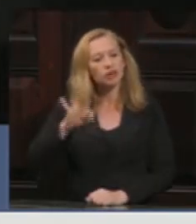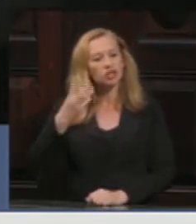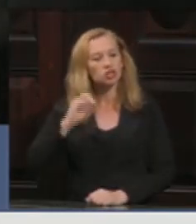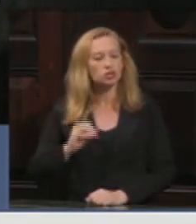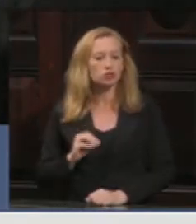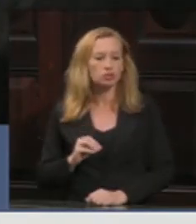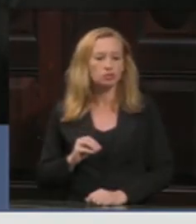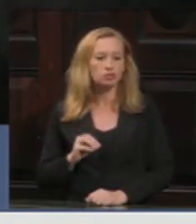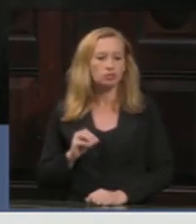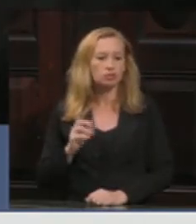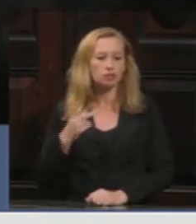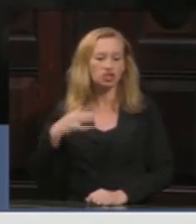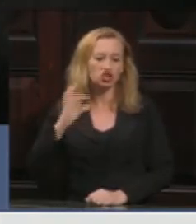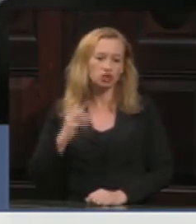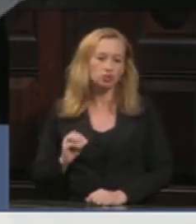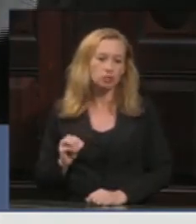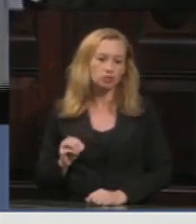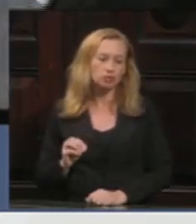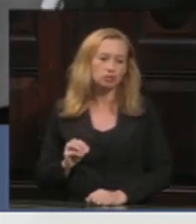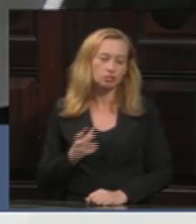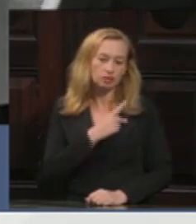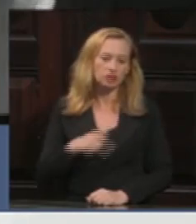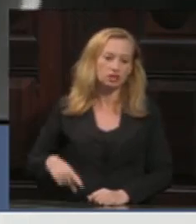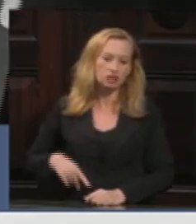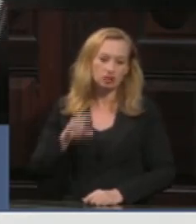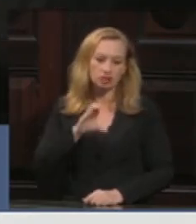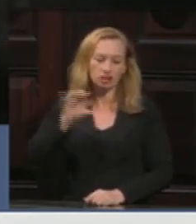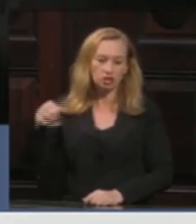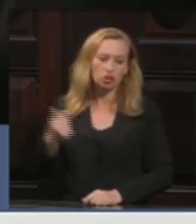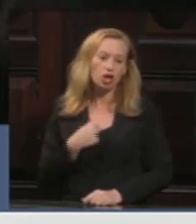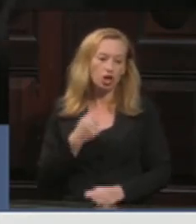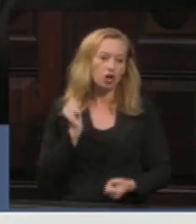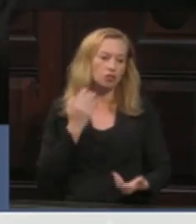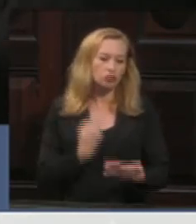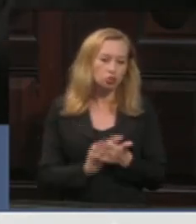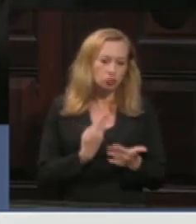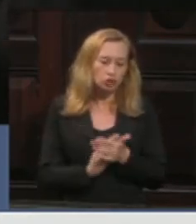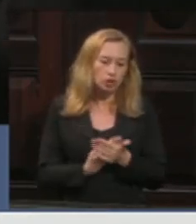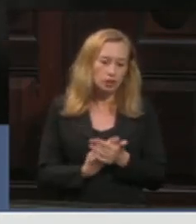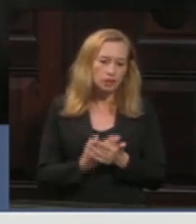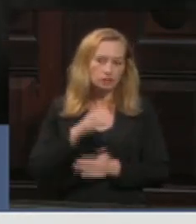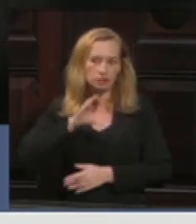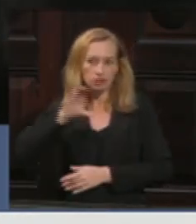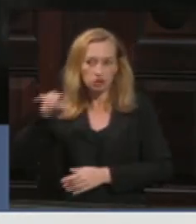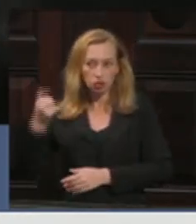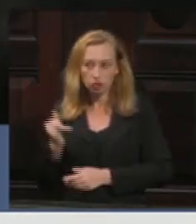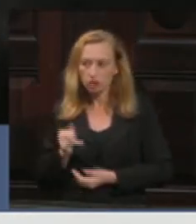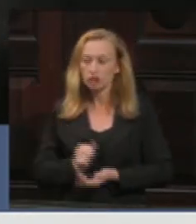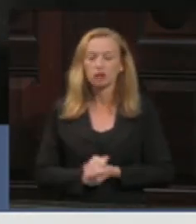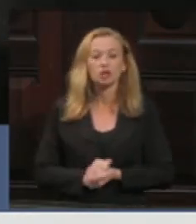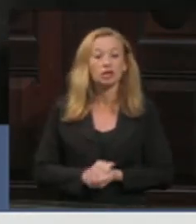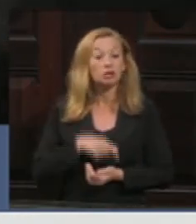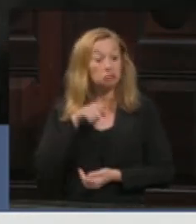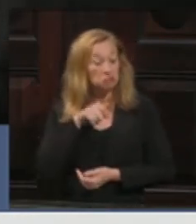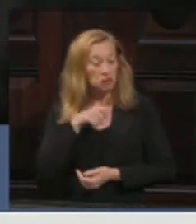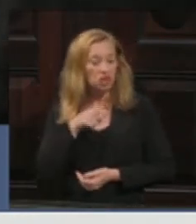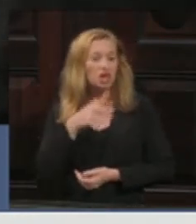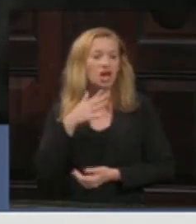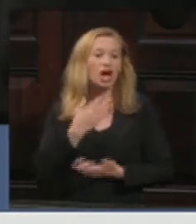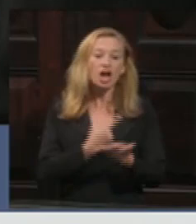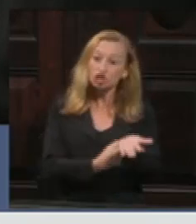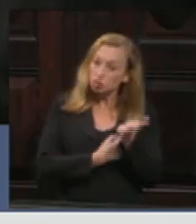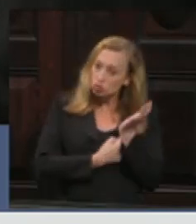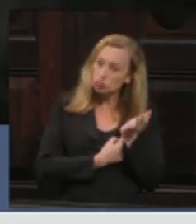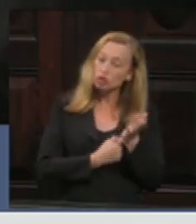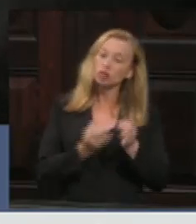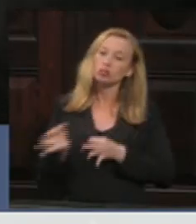CCJ. Eu estudei o substitutivo da CCJ e ele ajuda muito o projeto, mas